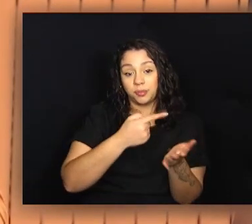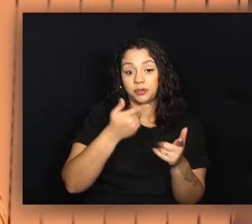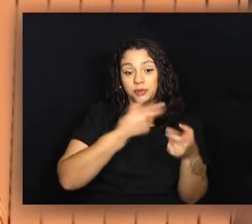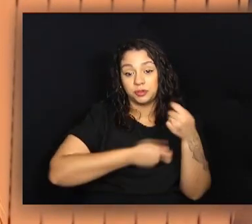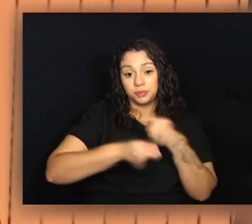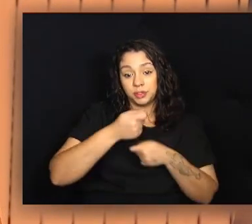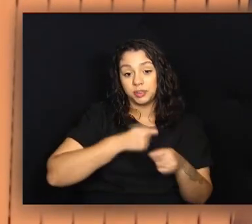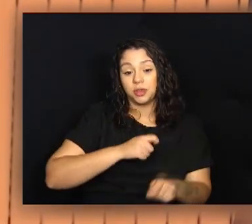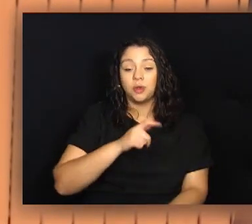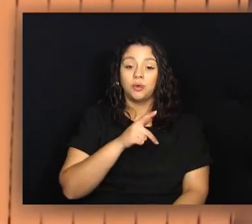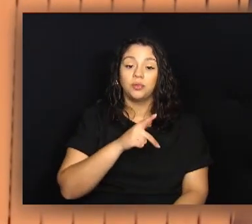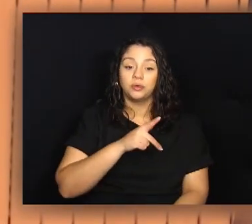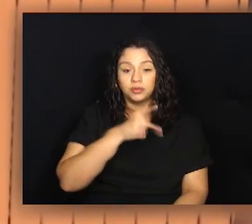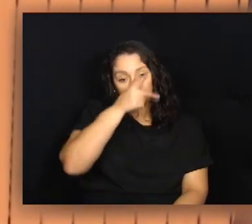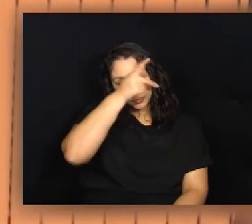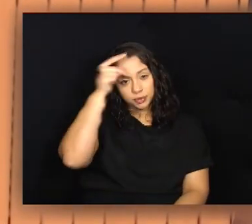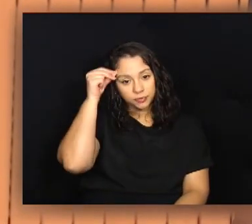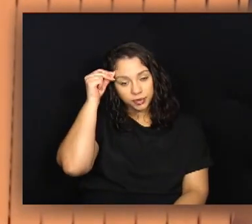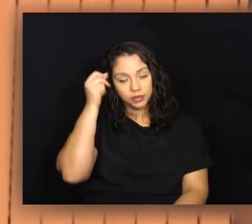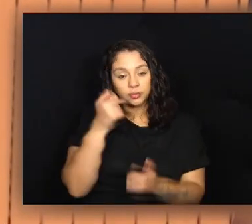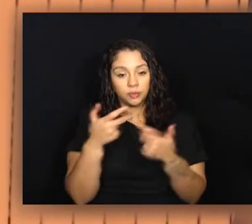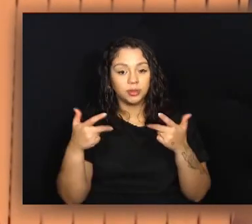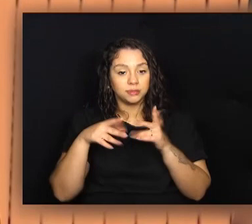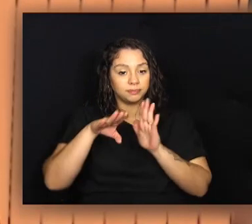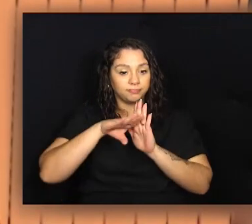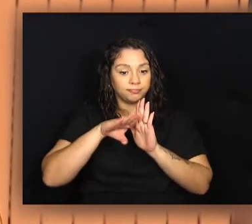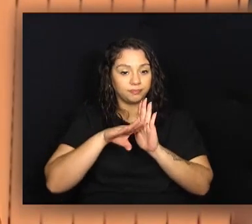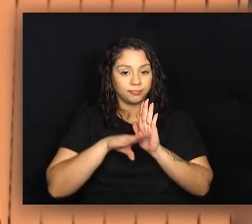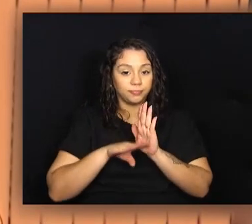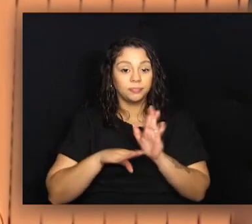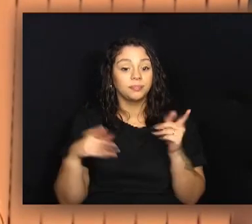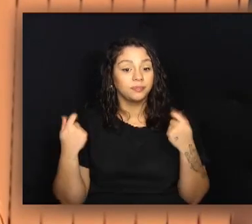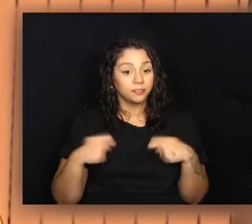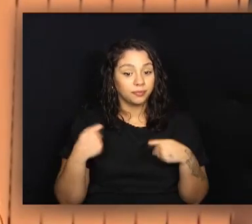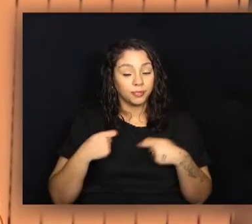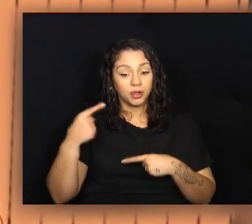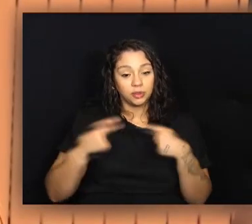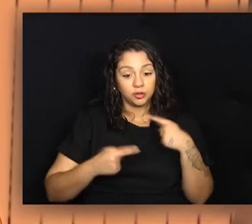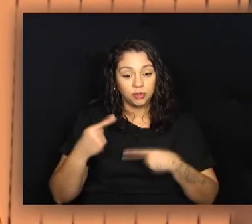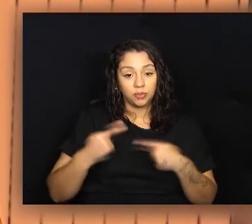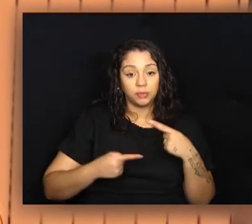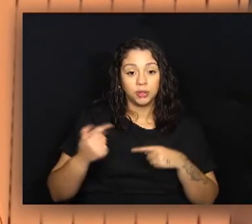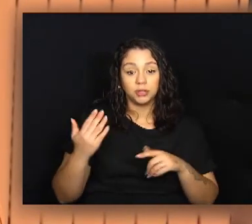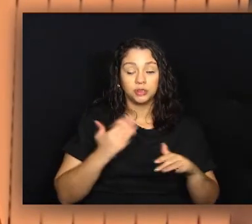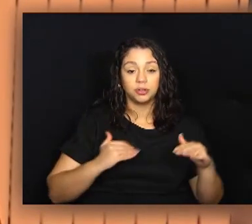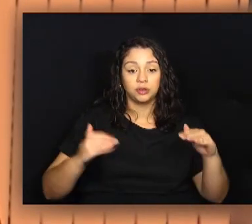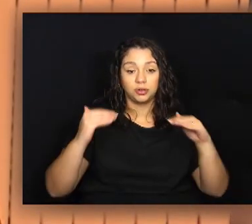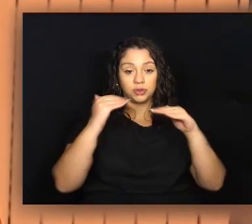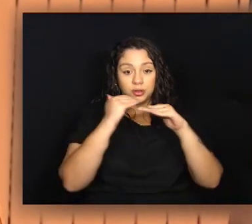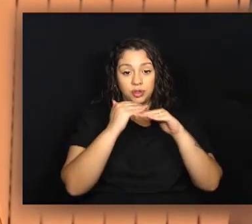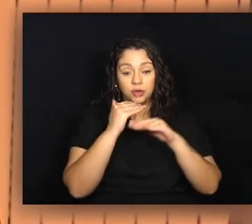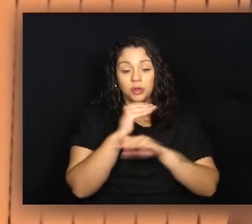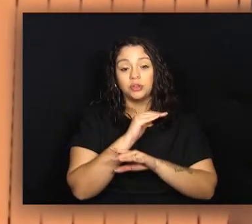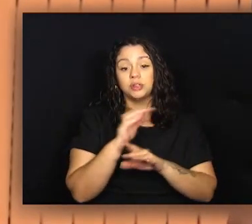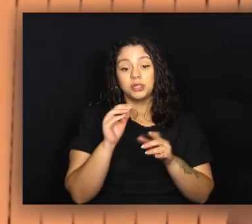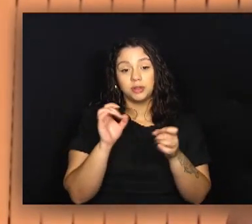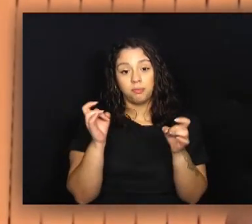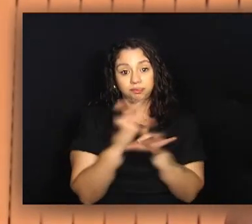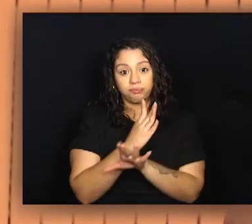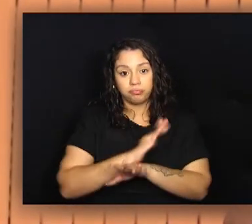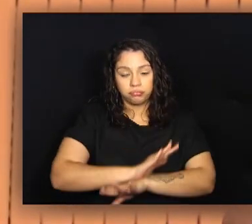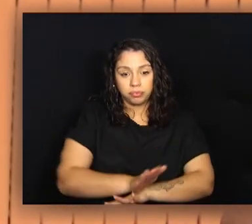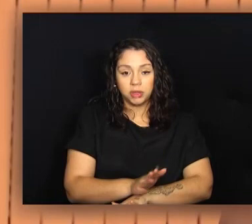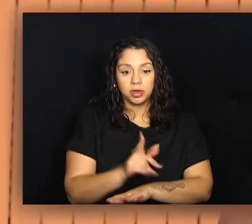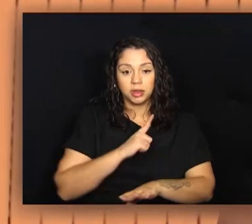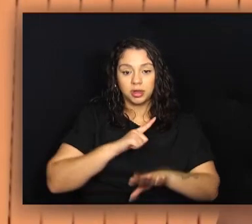prefeito, com as pautas necessárias das políticas de igualdade racial, do combate ao racismo, por meio das